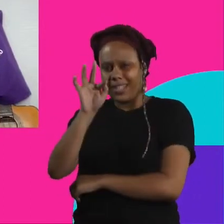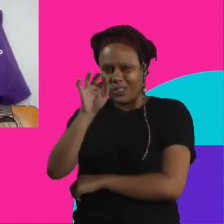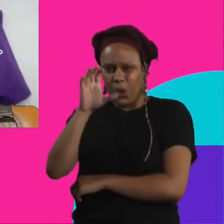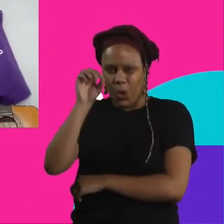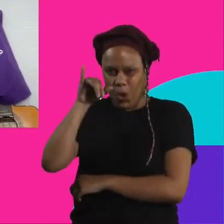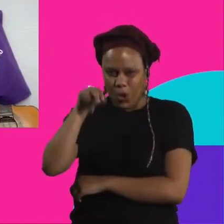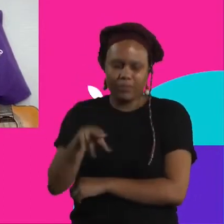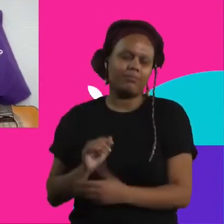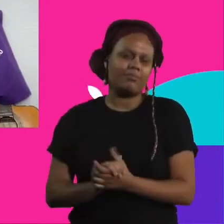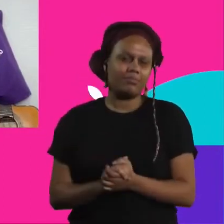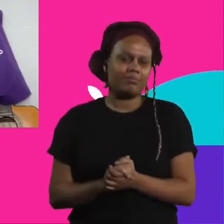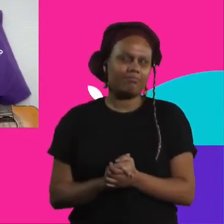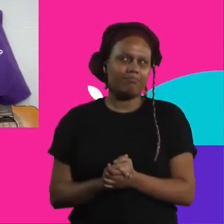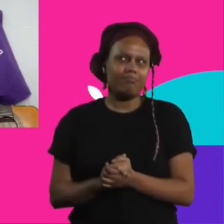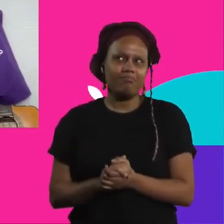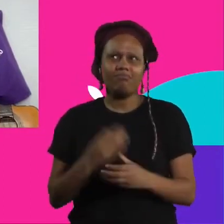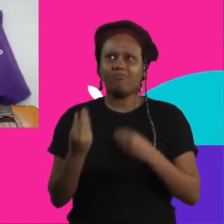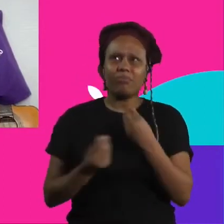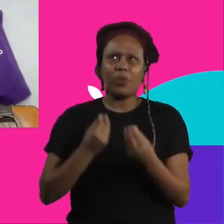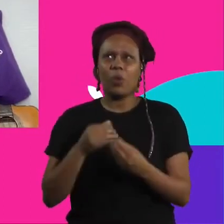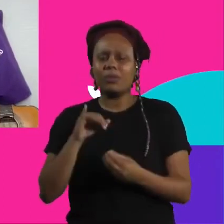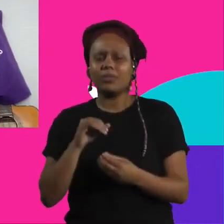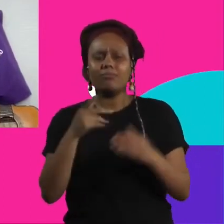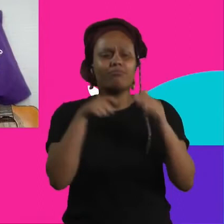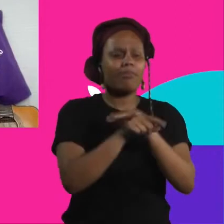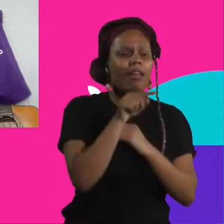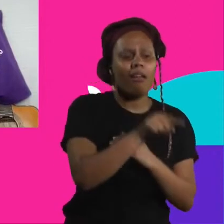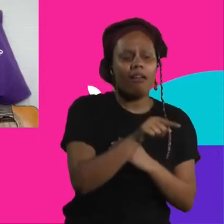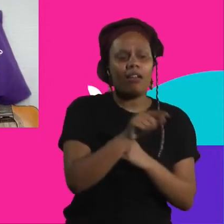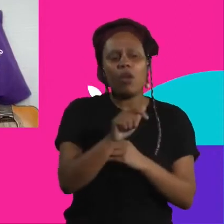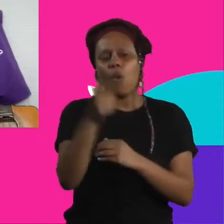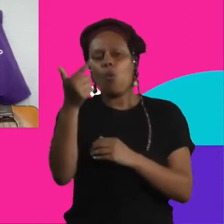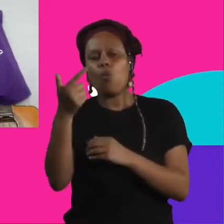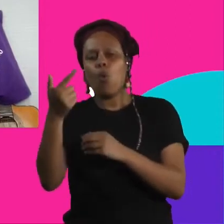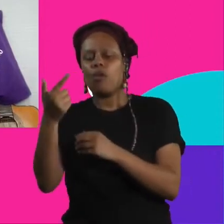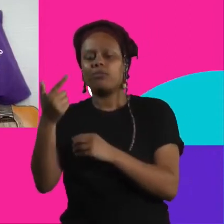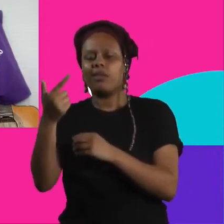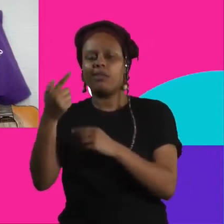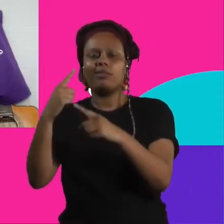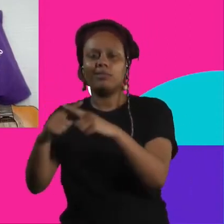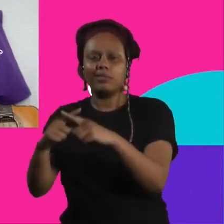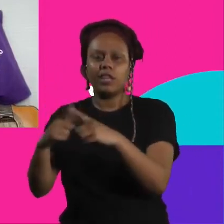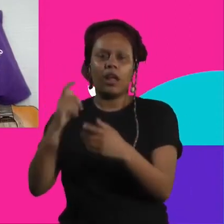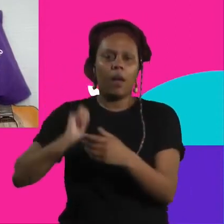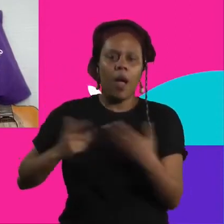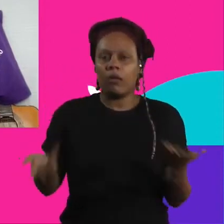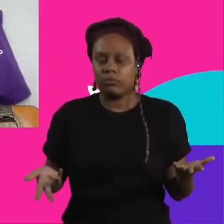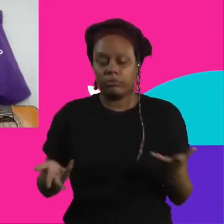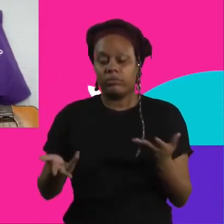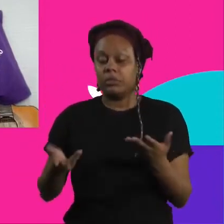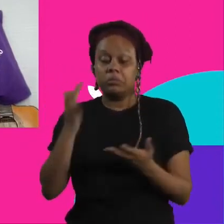diferença, né? Do ponto de vista hoje, se você está pondo seu dinheiro no Bitcoin ou numa ação X da bolsa que você não sabe o que a empresa